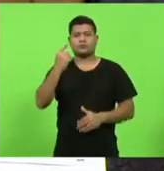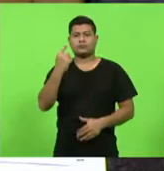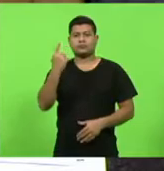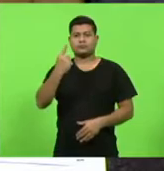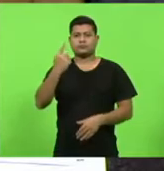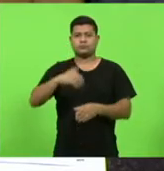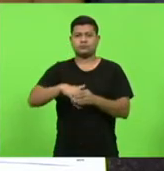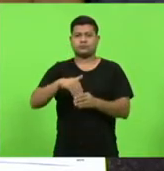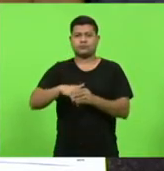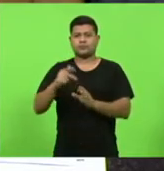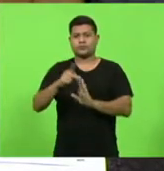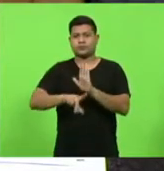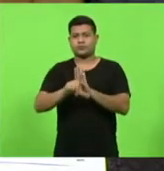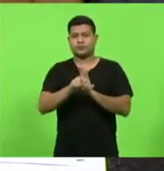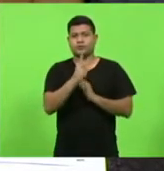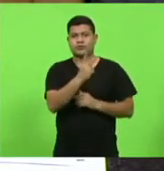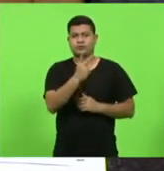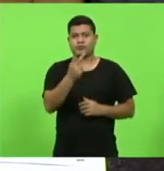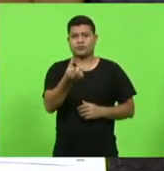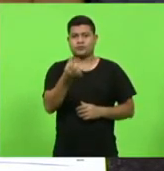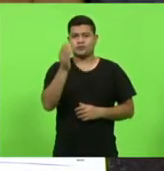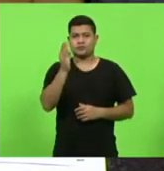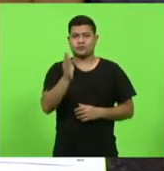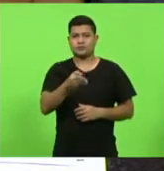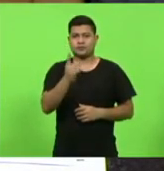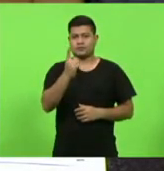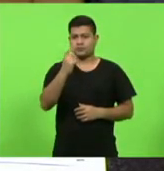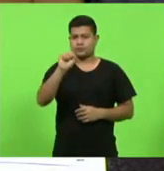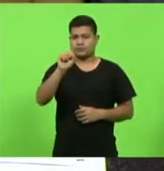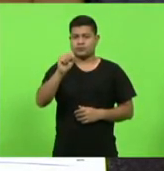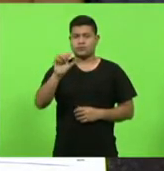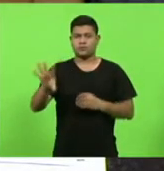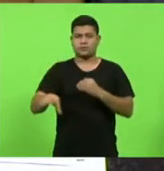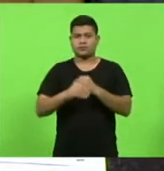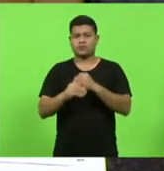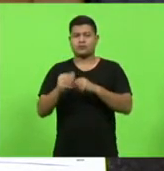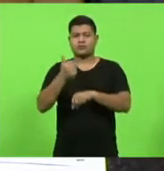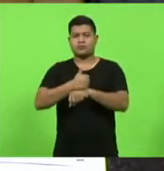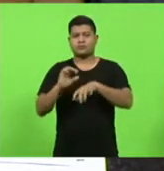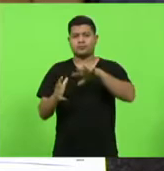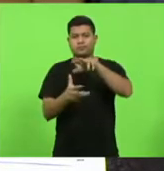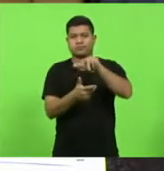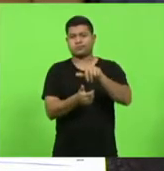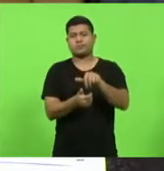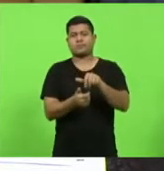de lei 226 de 2018 com emenda substitutiva global.